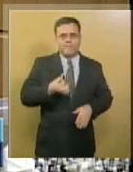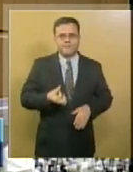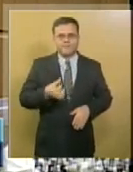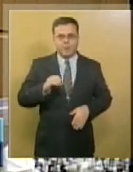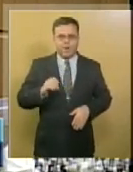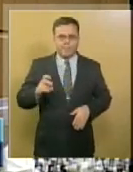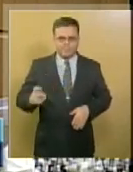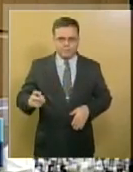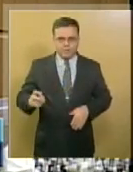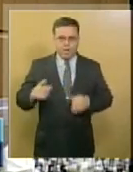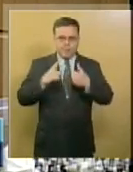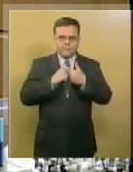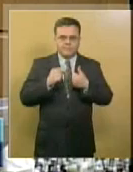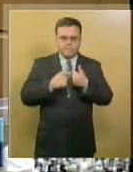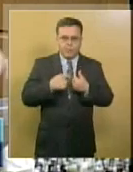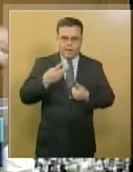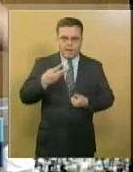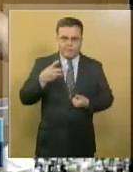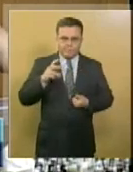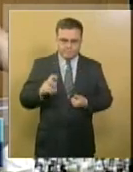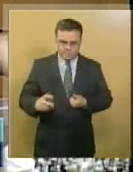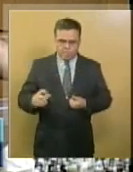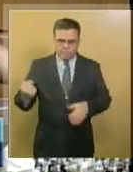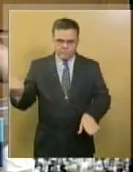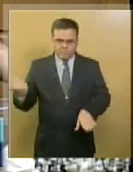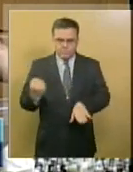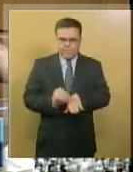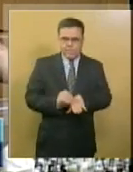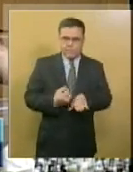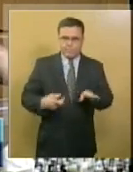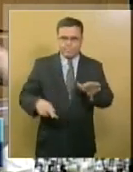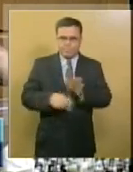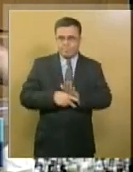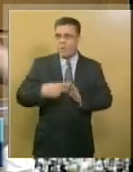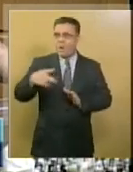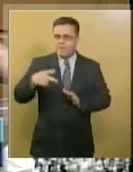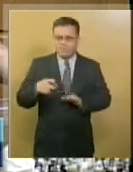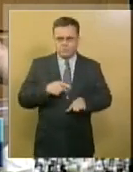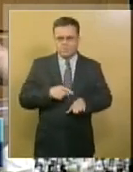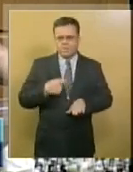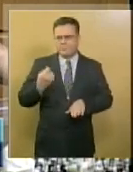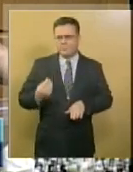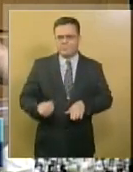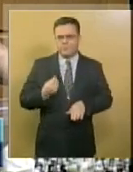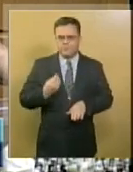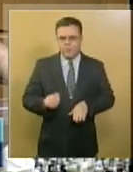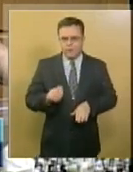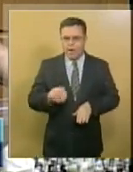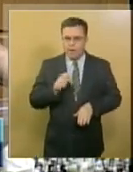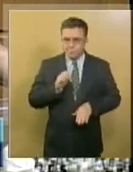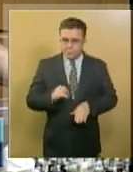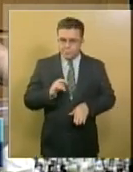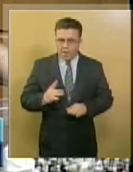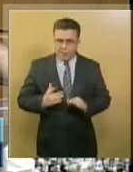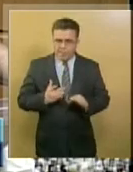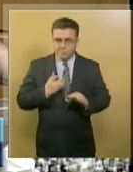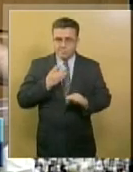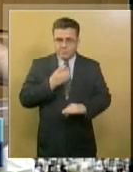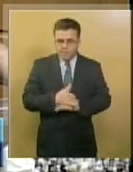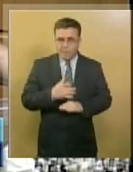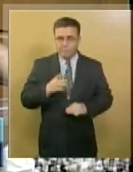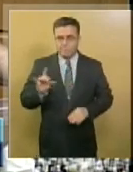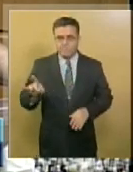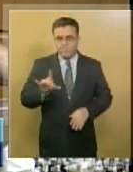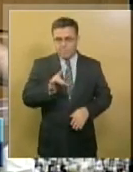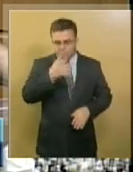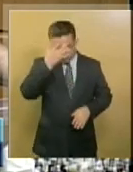artigo 32. Essas são práticas ultrapassadas e que Sergipe, infelizmente, se nós formos pegar cada uma